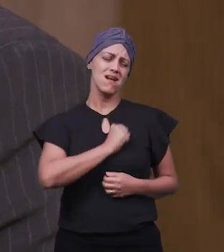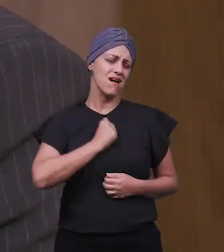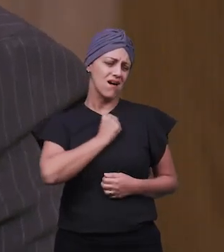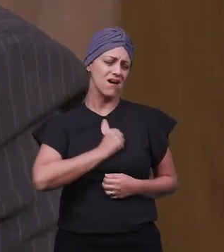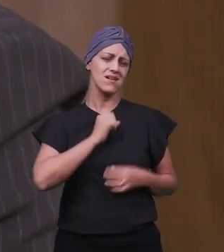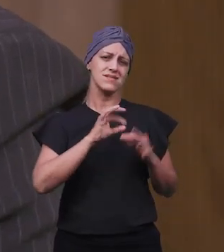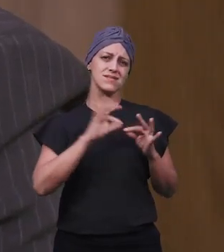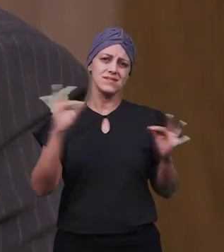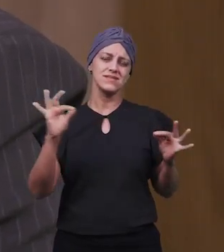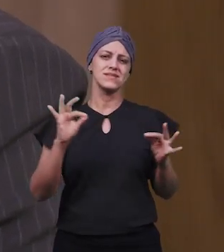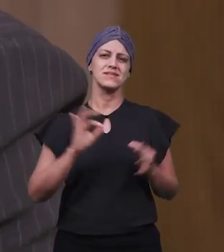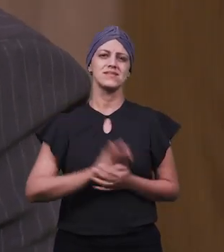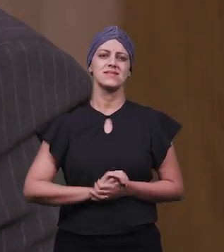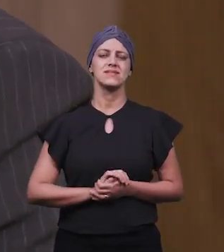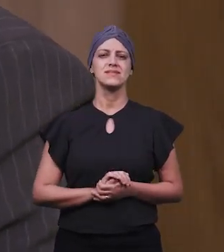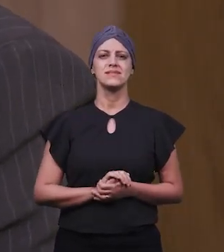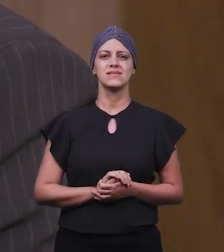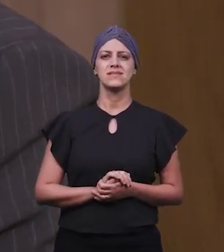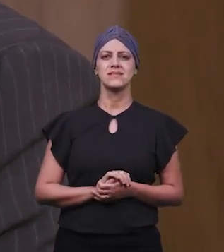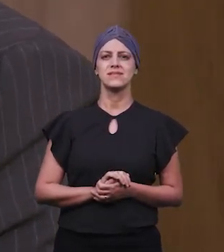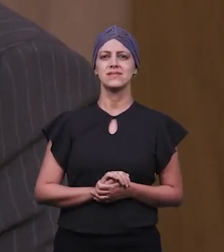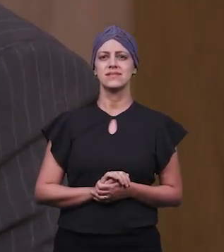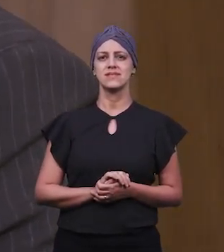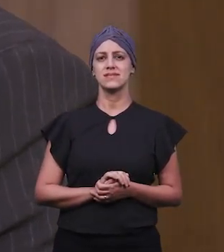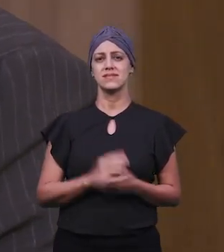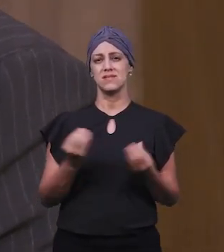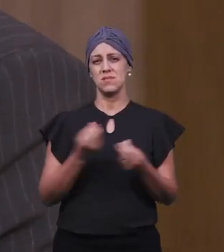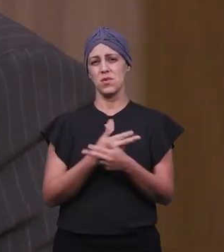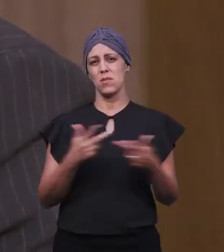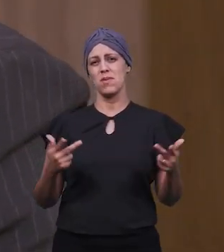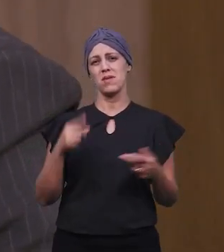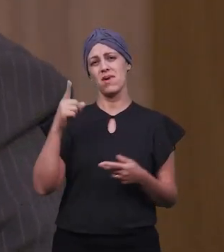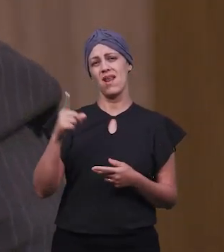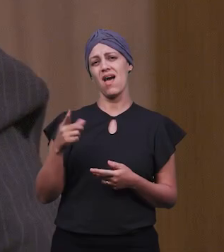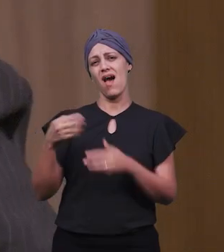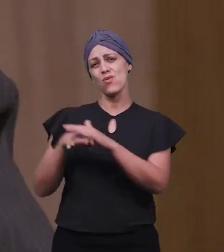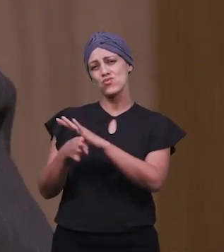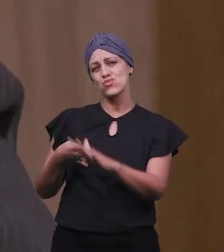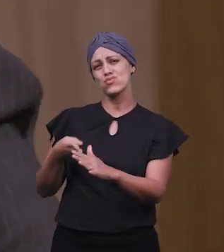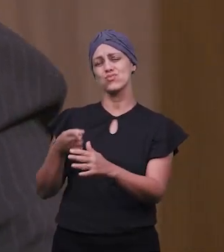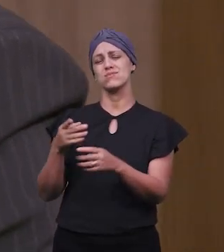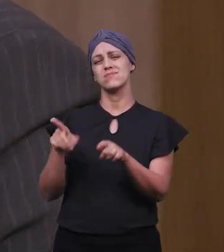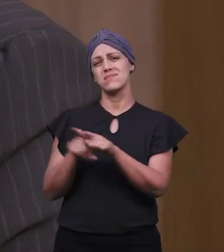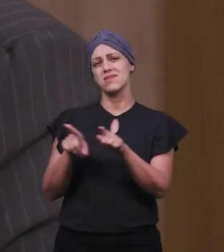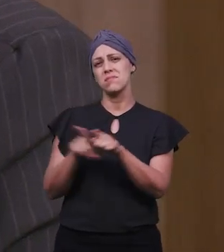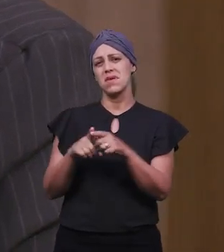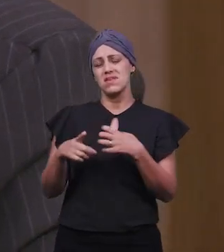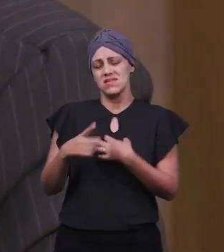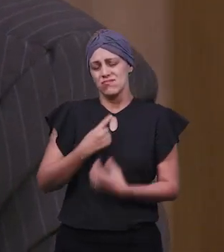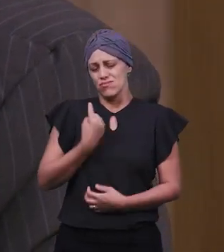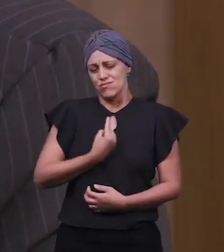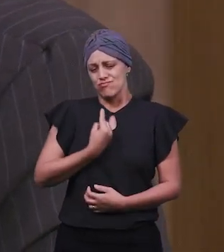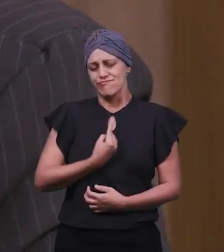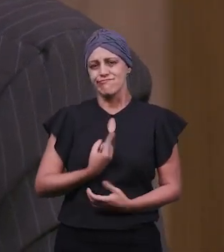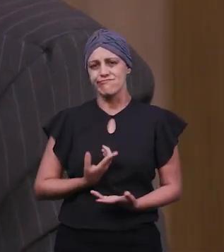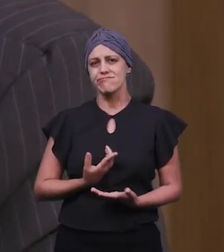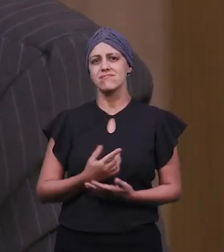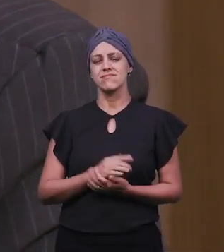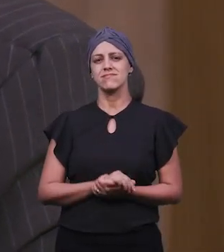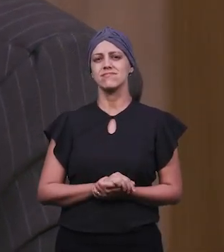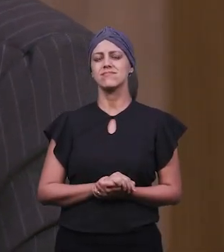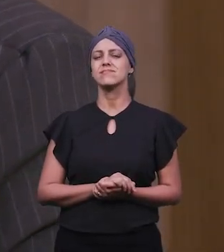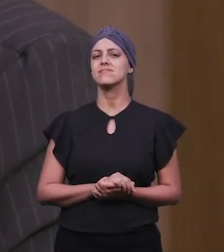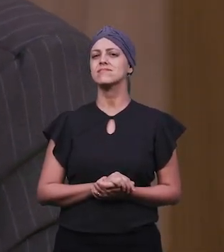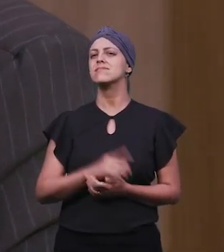família, e há muitos problemas de adaptação, né, solidão.